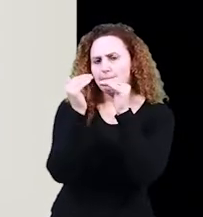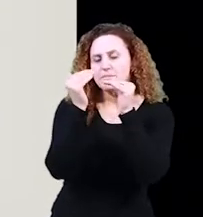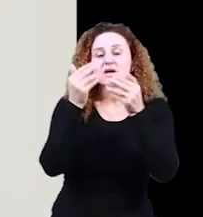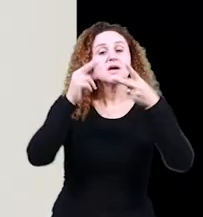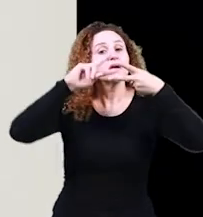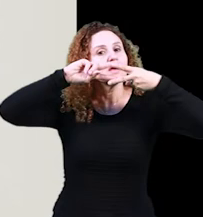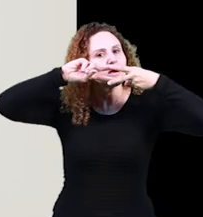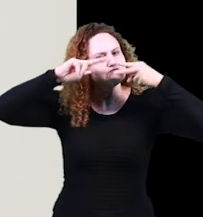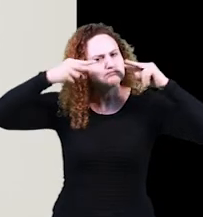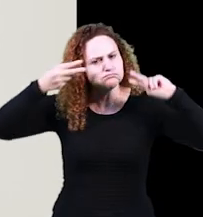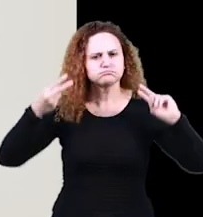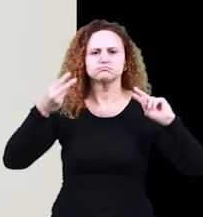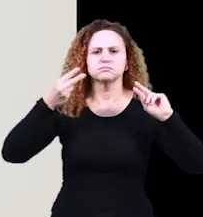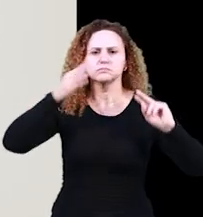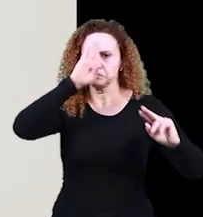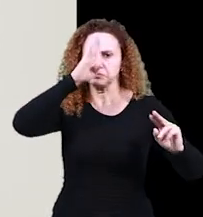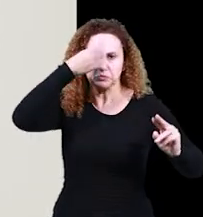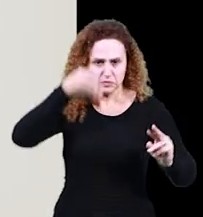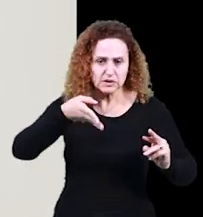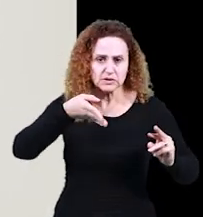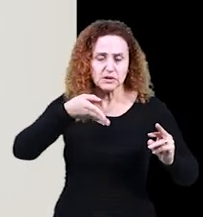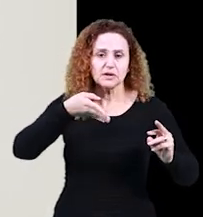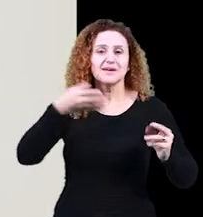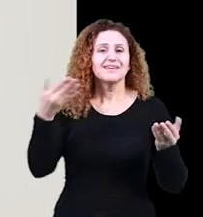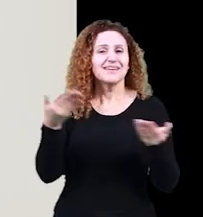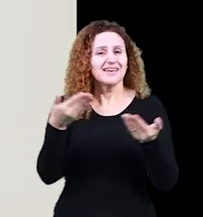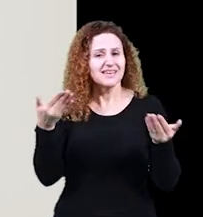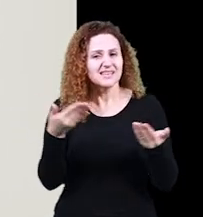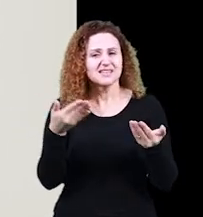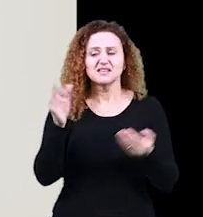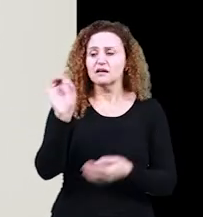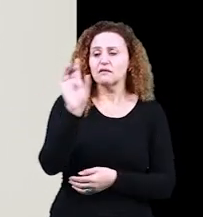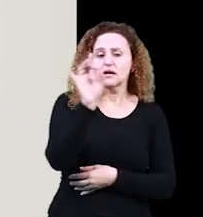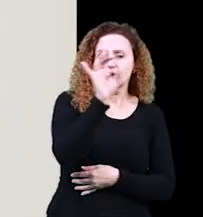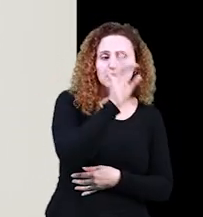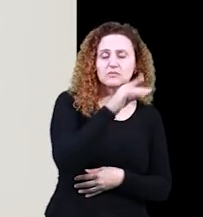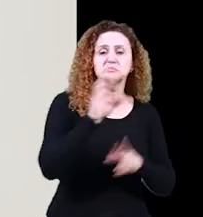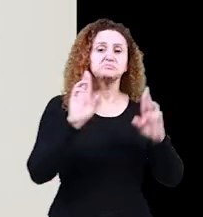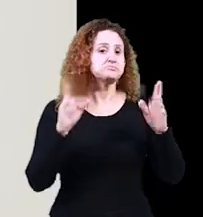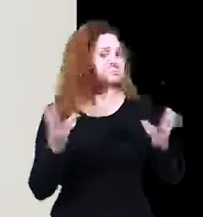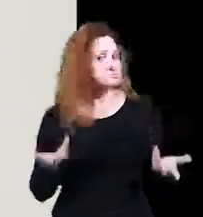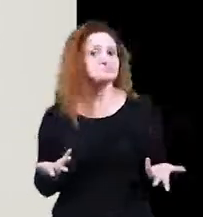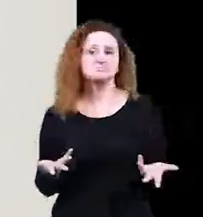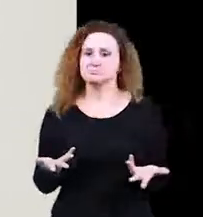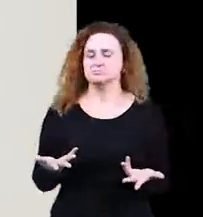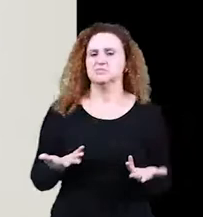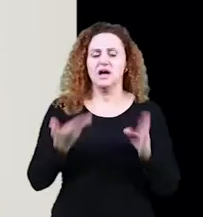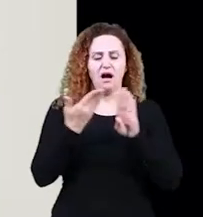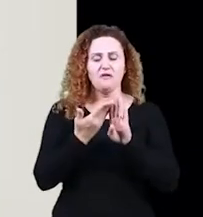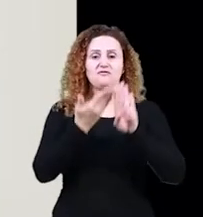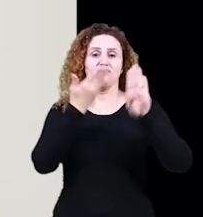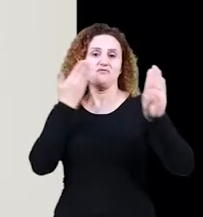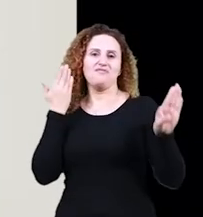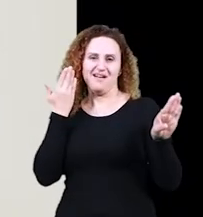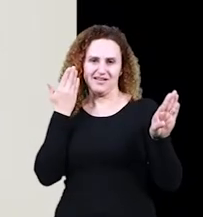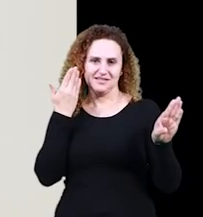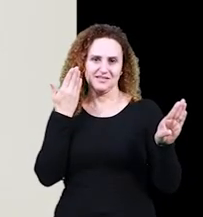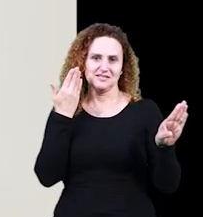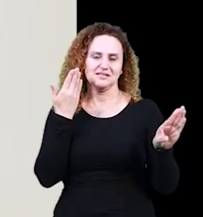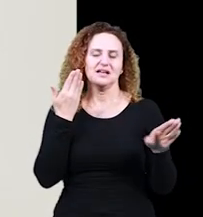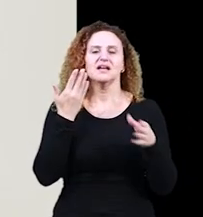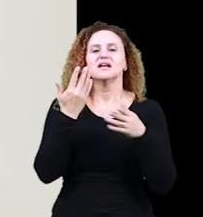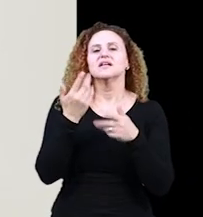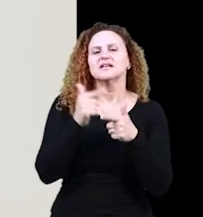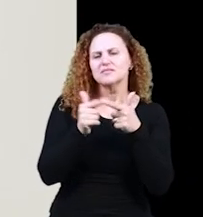possível que seja geneticamente determinadas e as línguas do mundo a parecem ser tão diferentes entre si afasta-se do